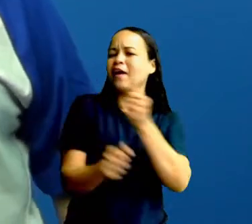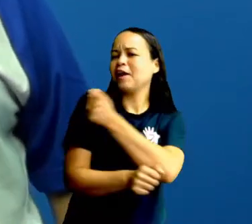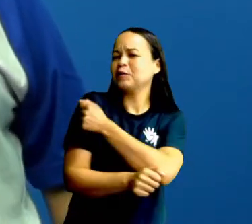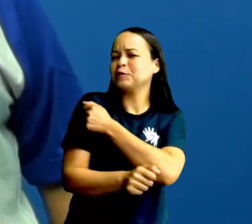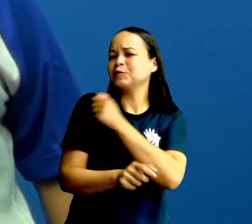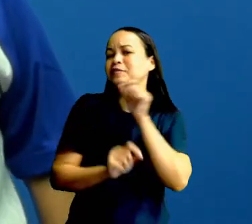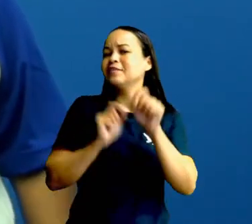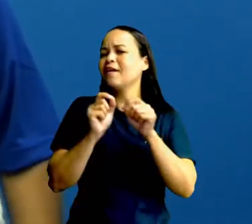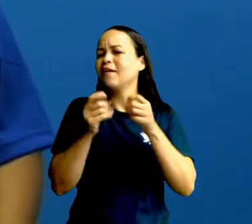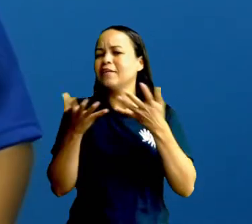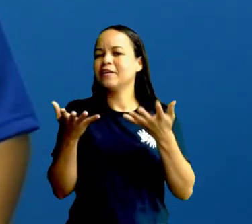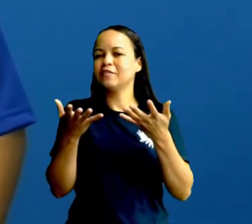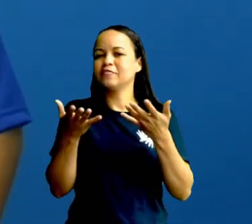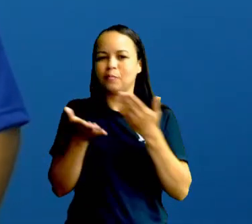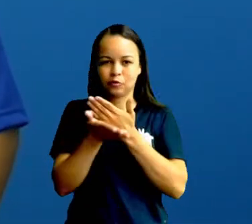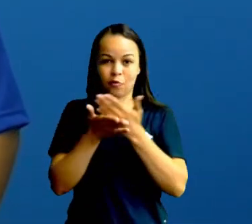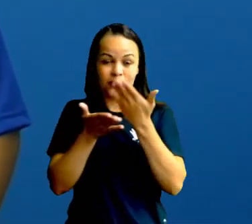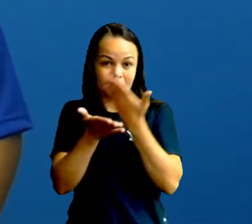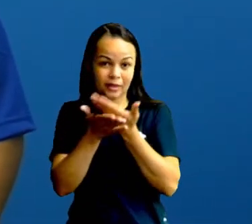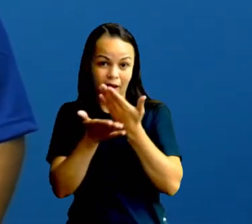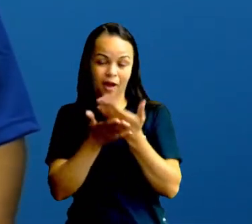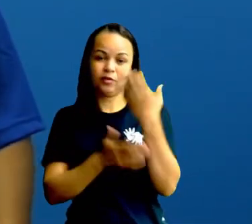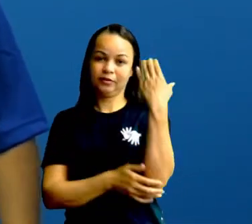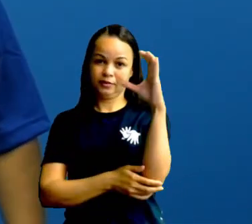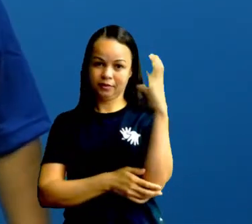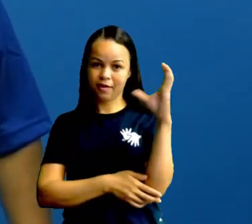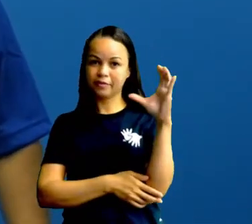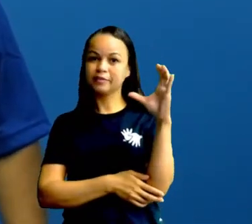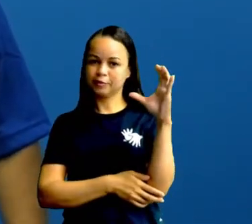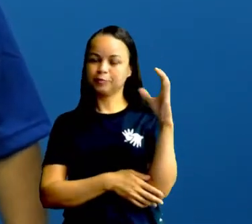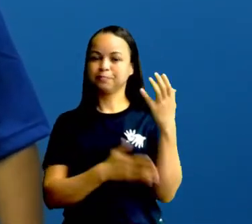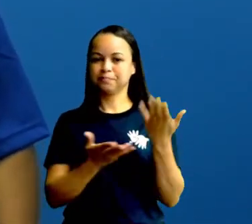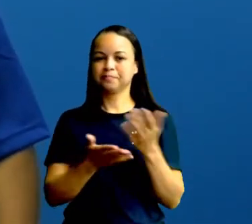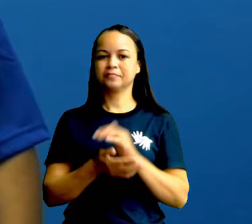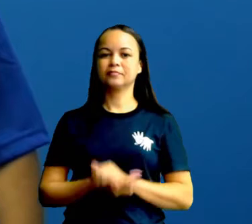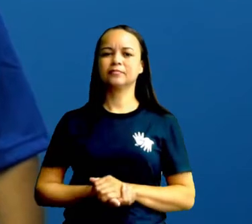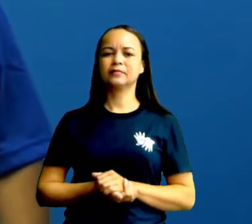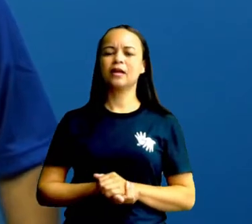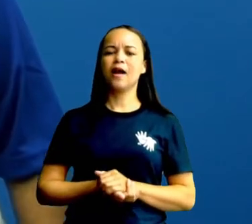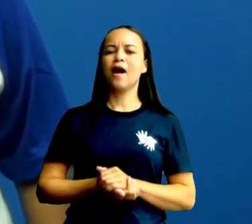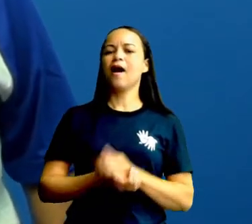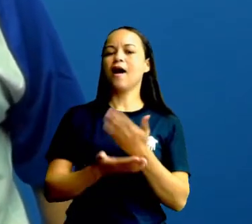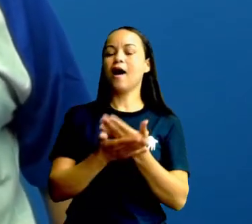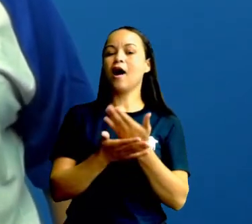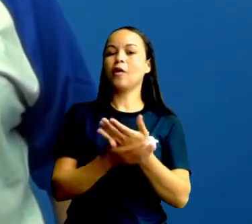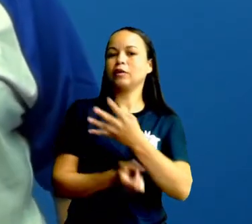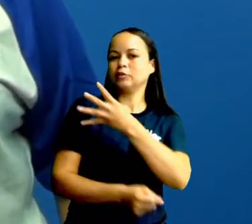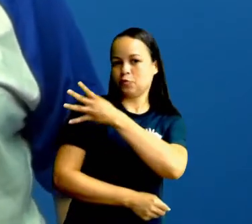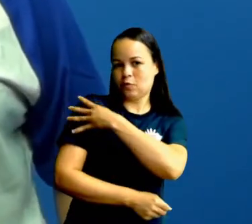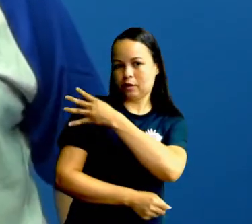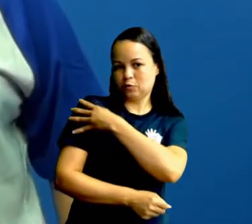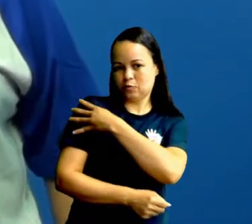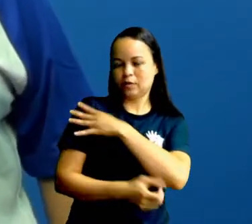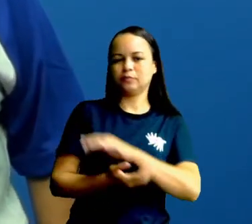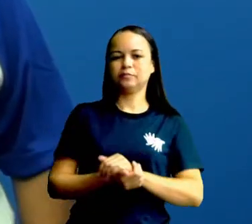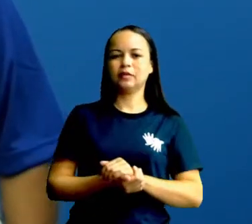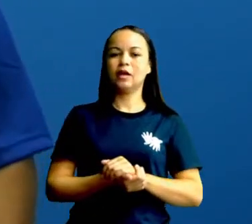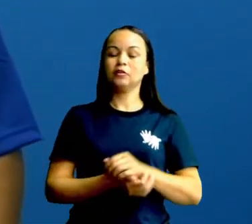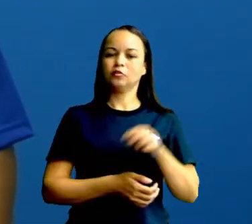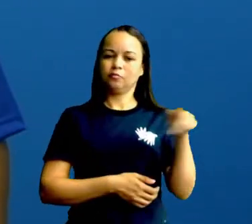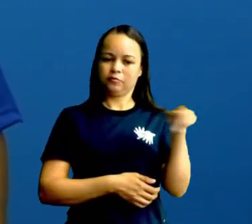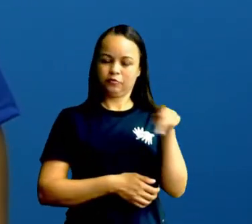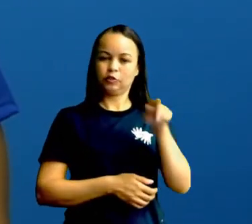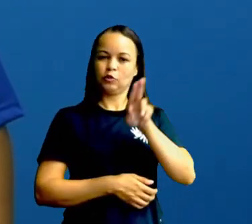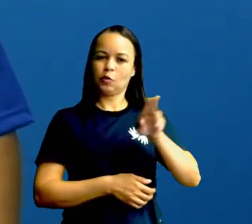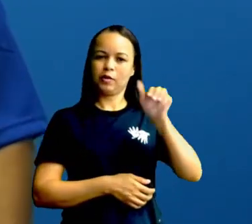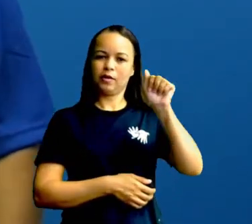pessoal! E aí, vamos para mais uma aula de Ciências da Natureza, aula do 4º ano. Eu sou a